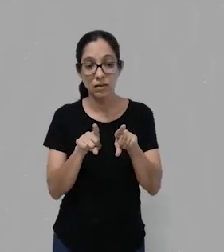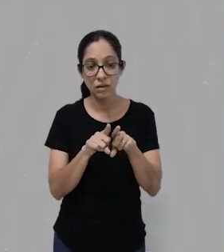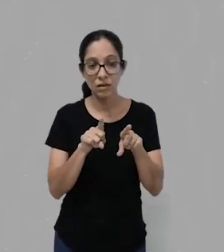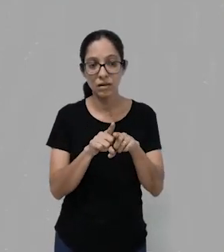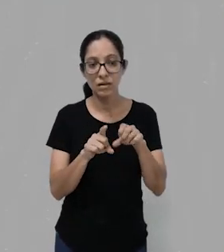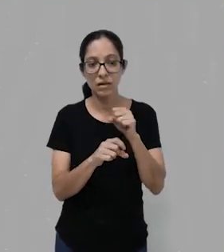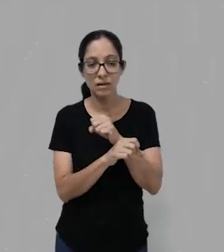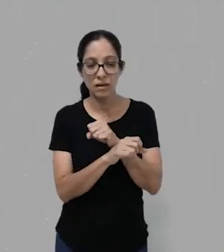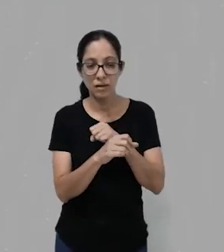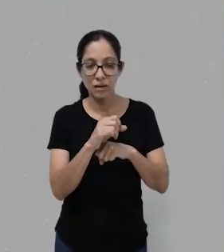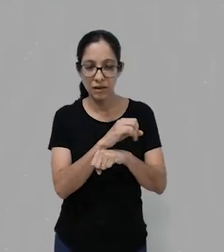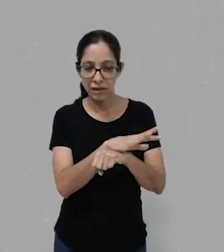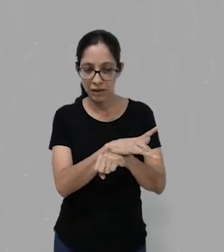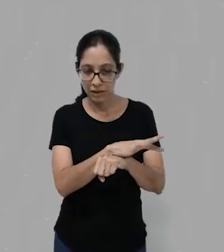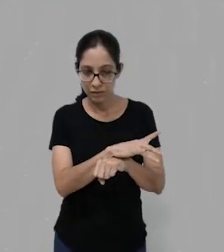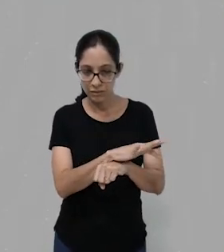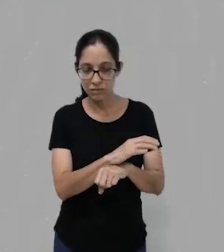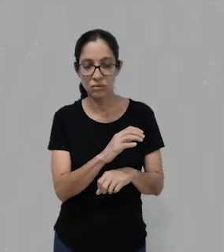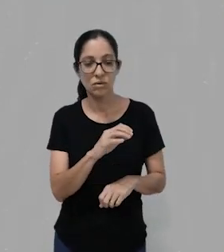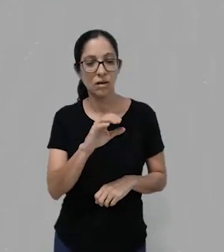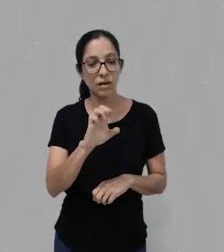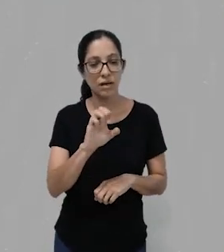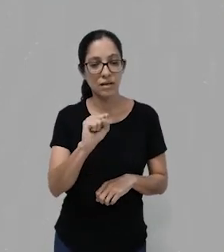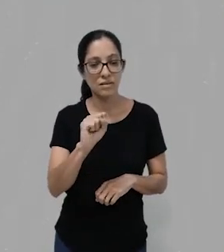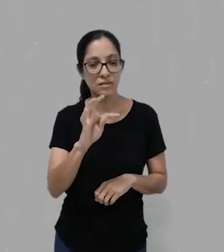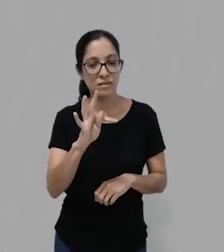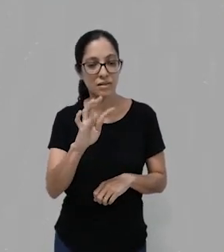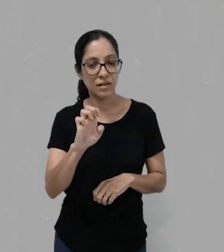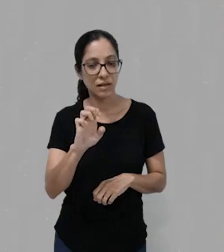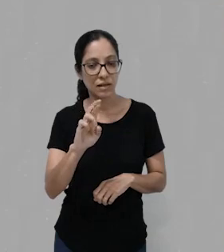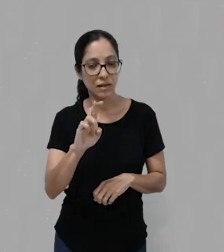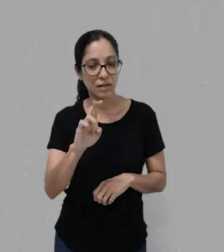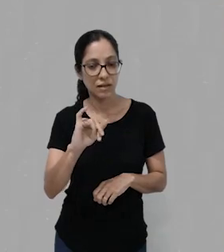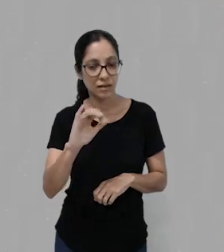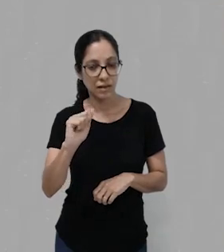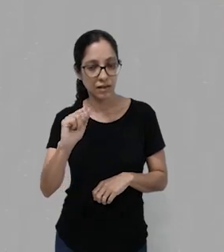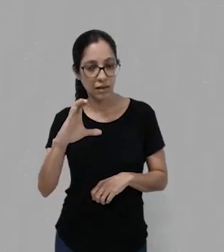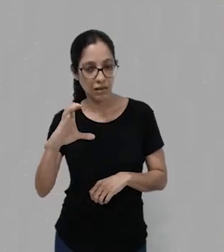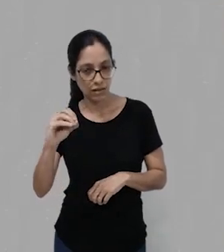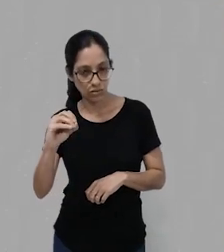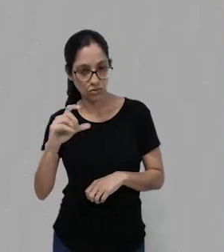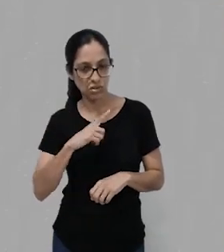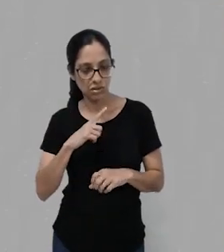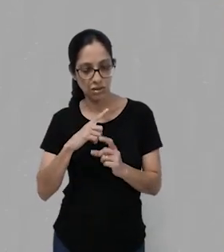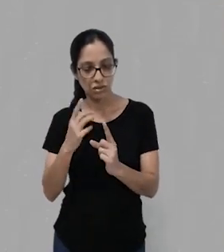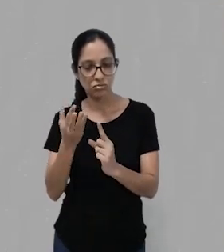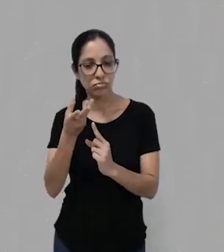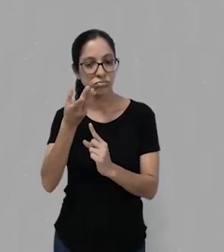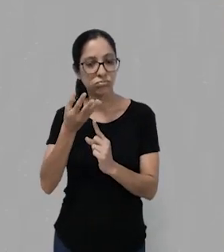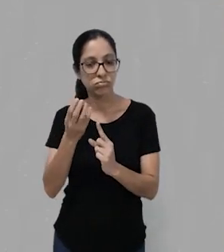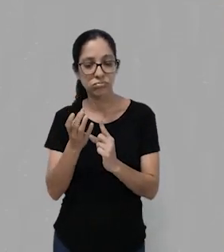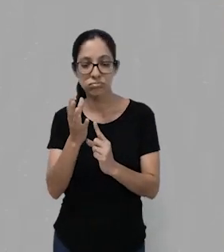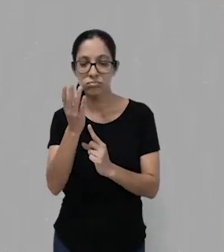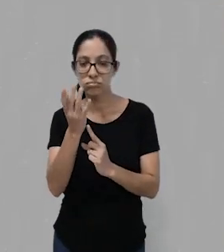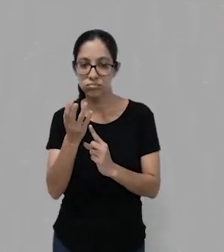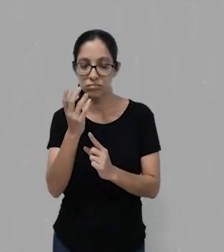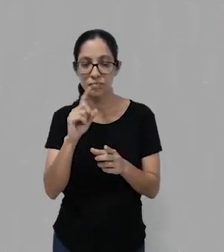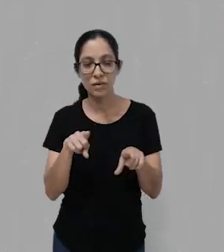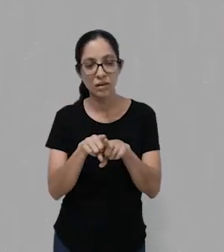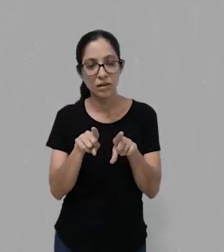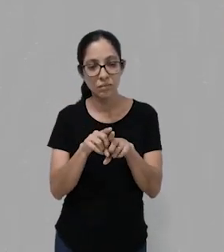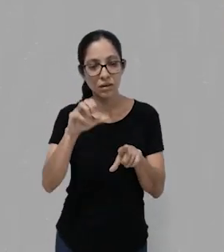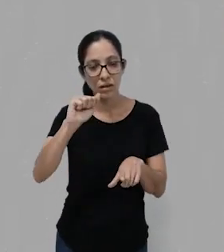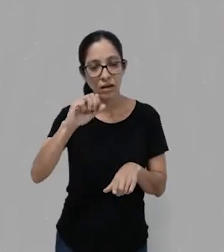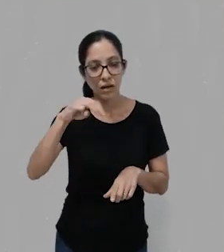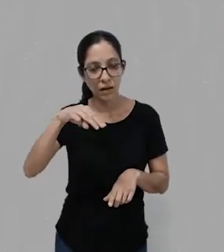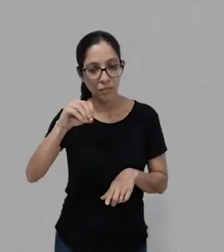ácido esteárico, que a gente encontra na cera de vela. Na nicotina é colocado o quê? Na inseticida.